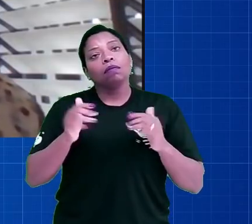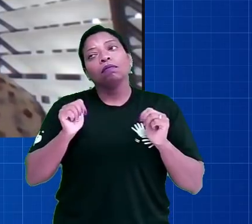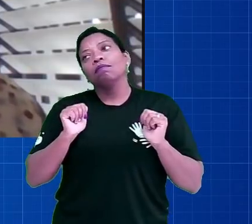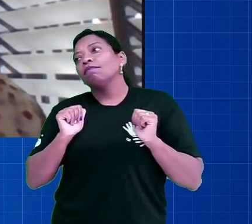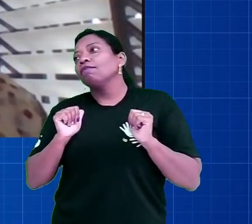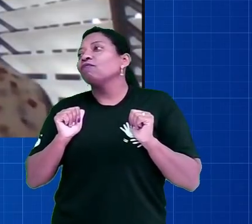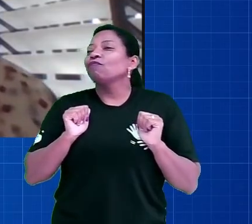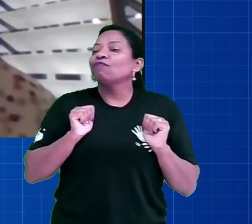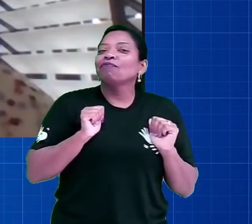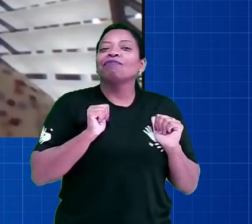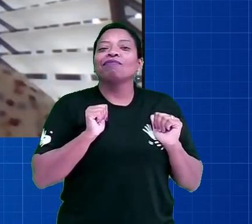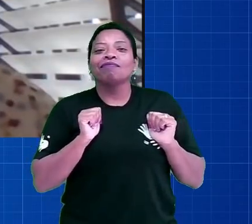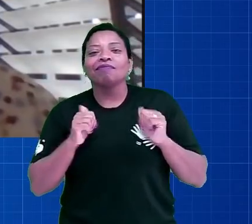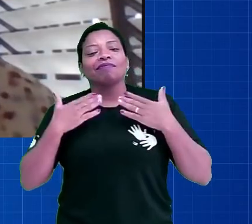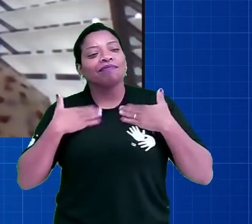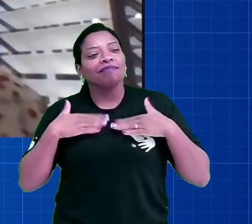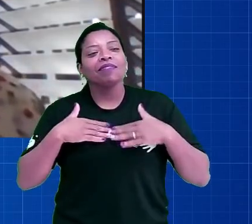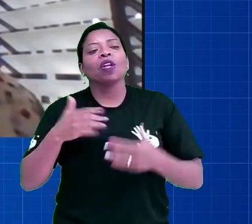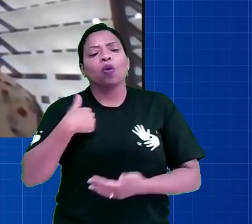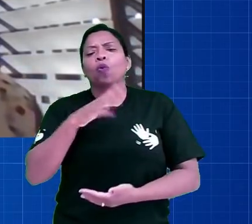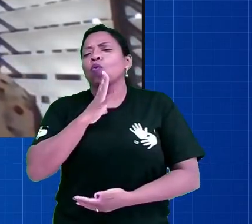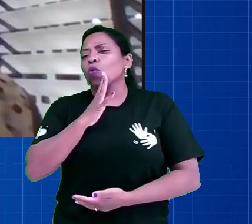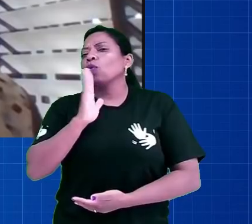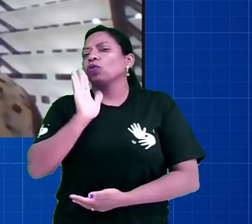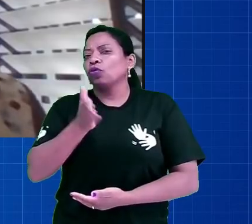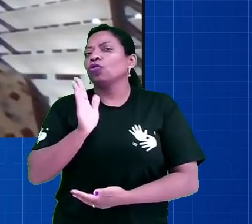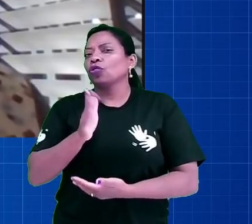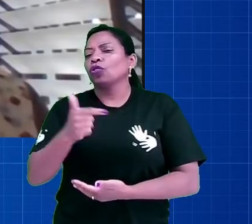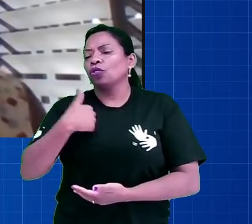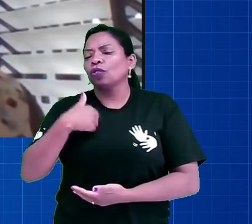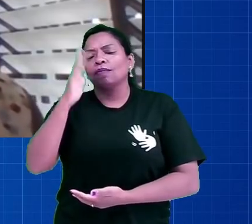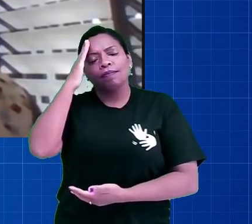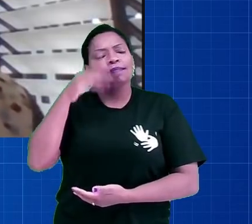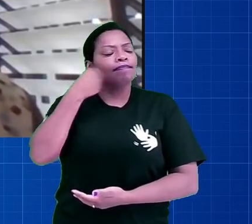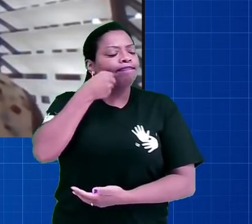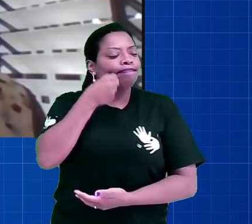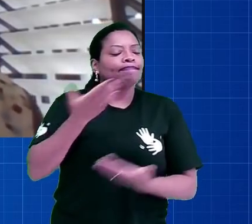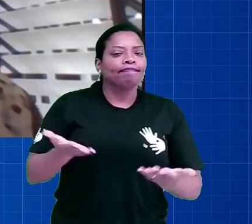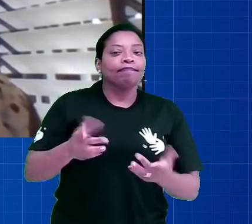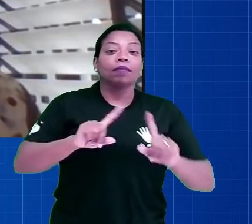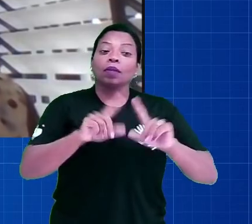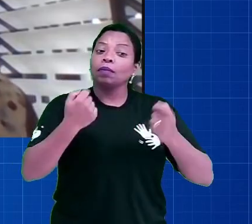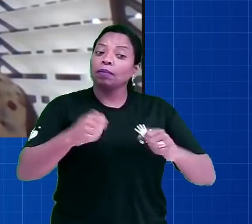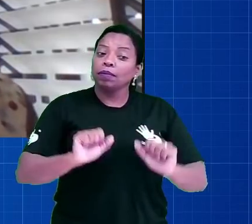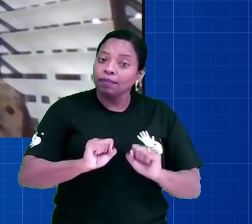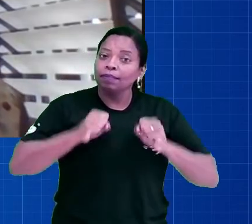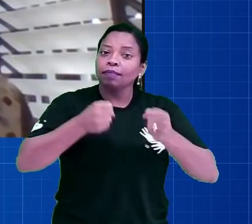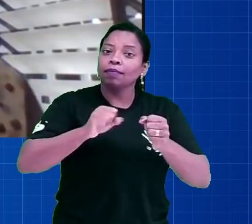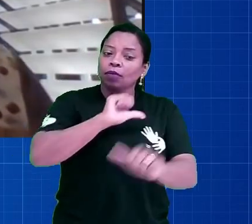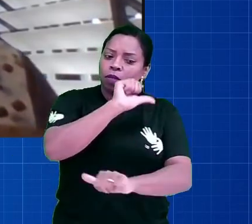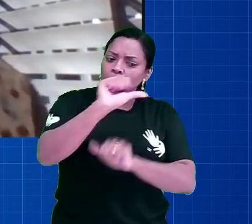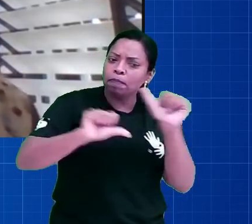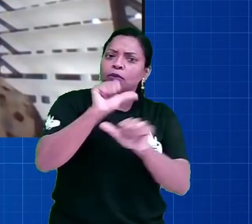vezes, ou de atividades, de um modo operante que a gente tem, né? Então, isso é importante. Então, correr esse risco,